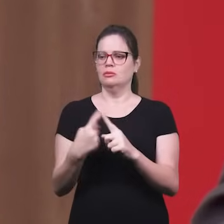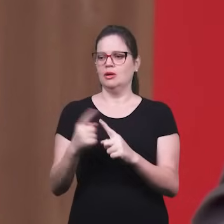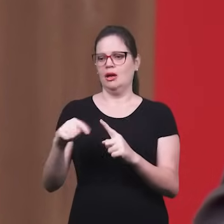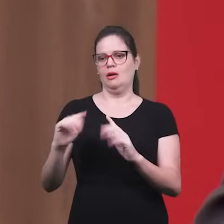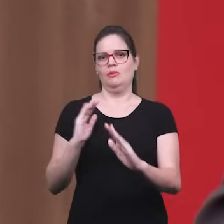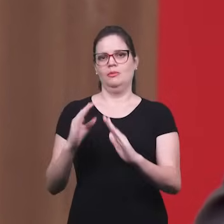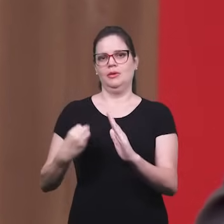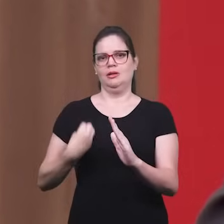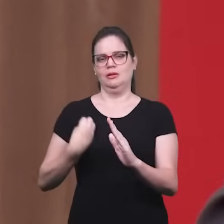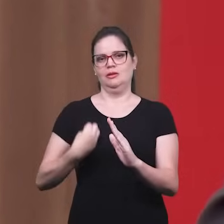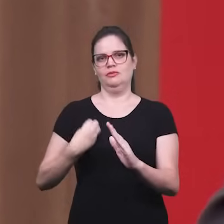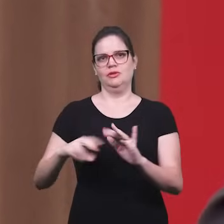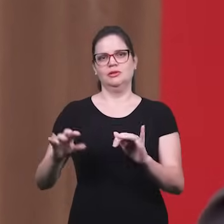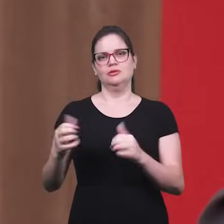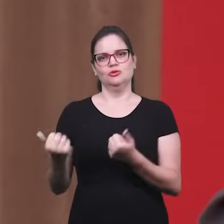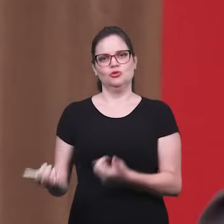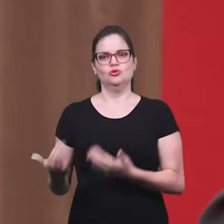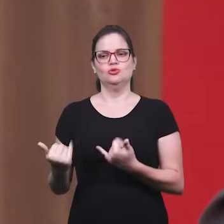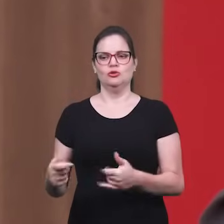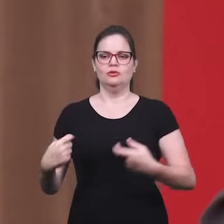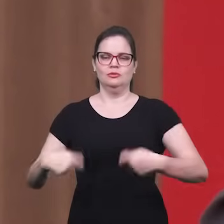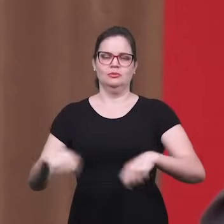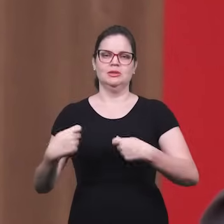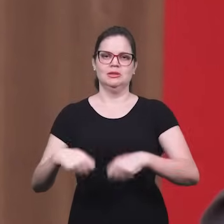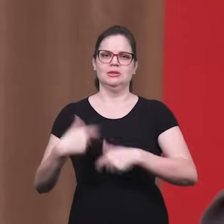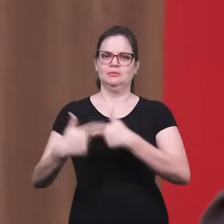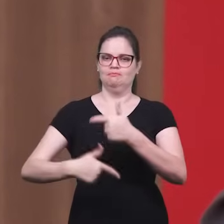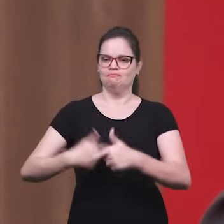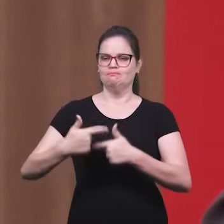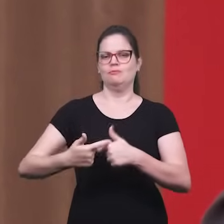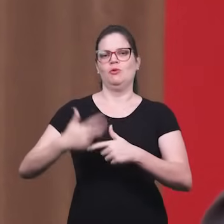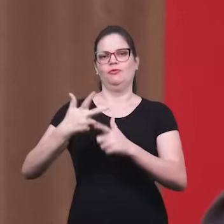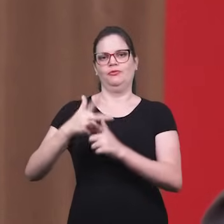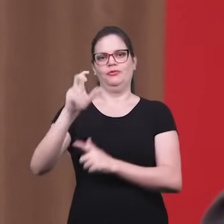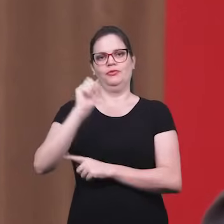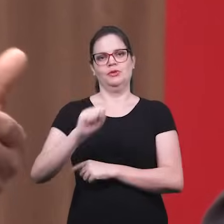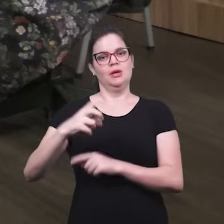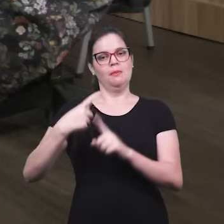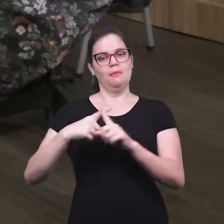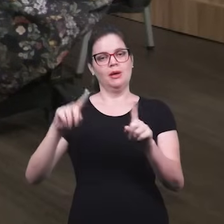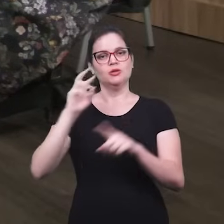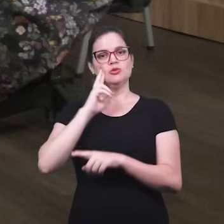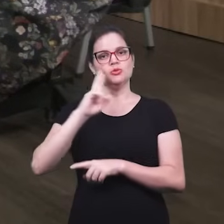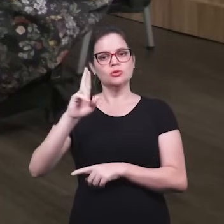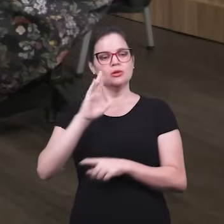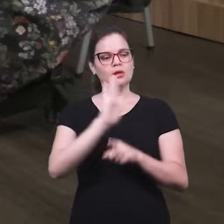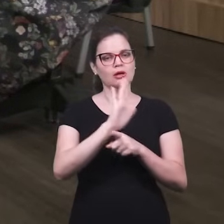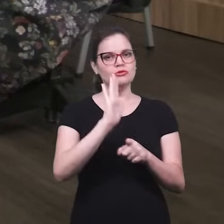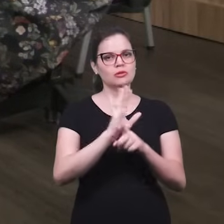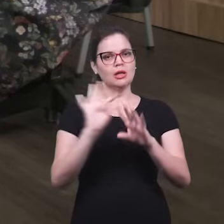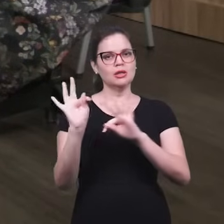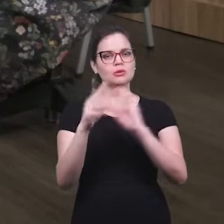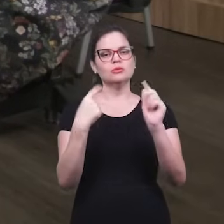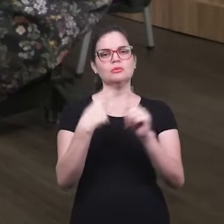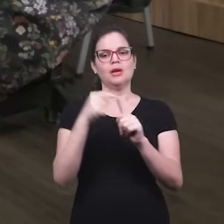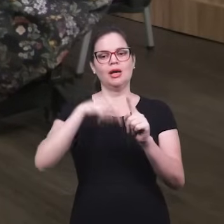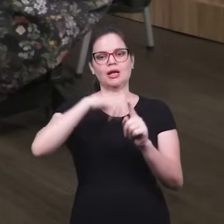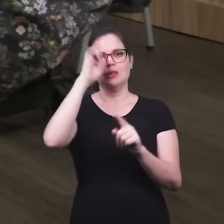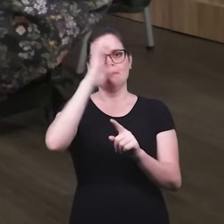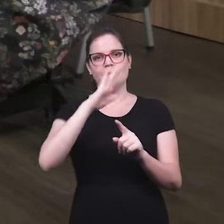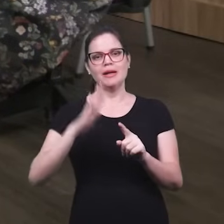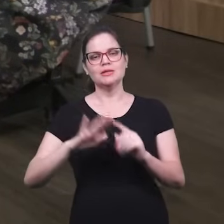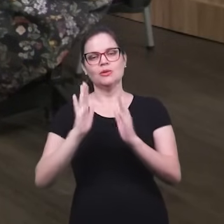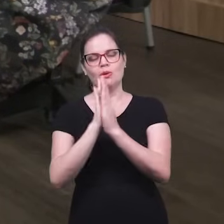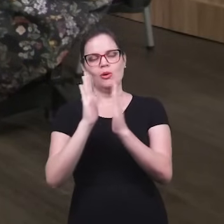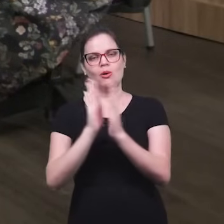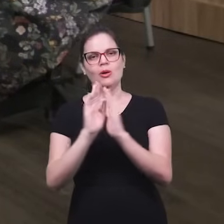né, que eles enfrentam, mas que o Senhor tem sustentado através da oração aqui do Brasil.